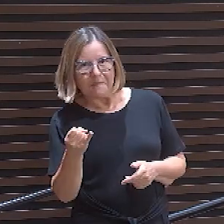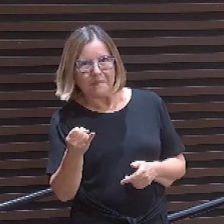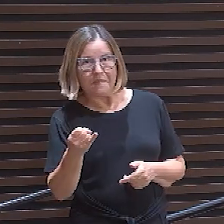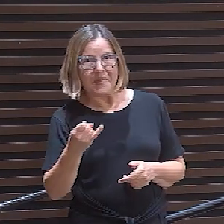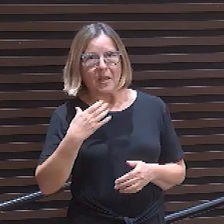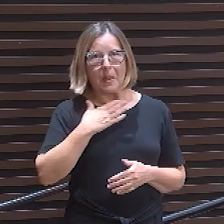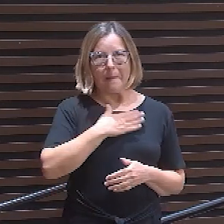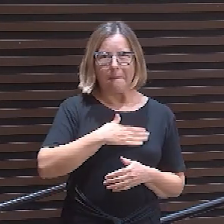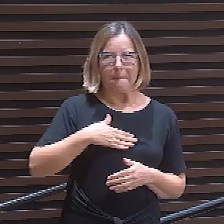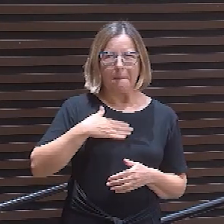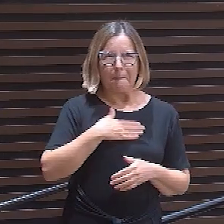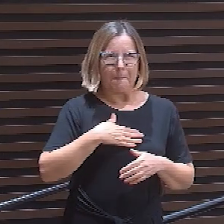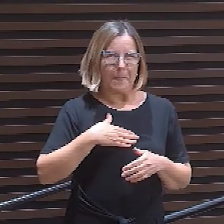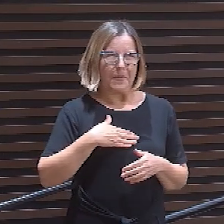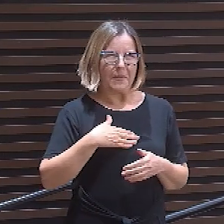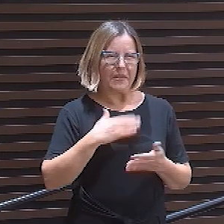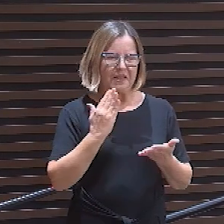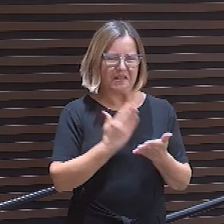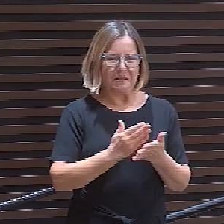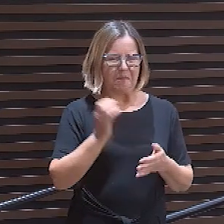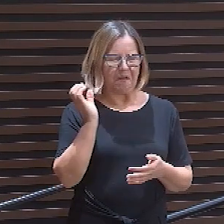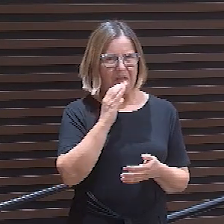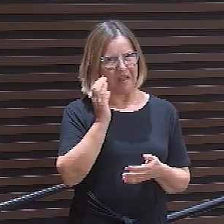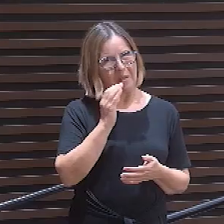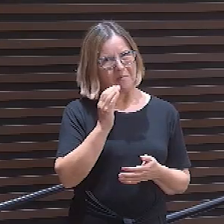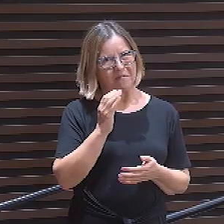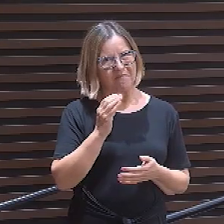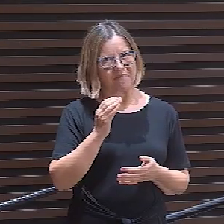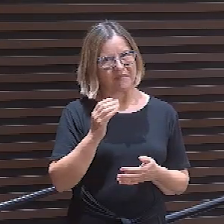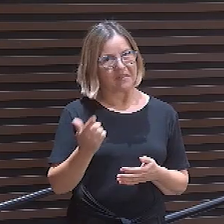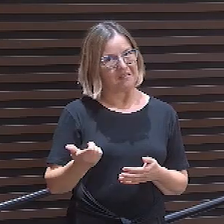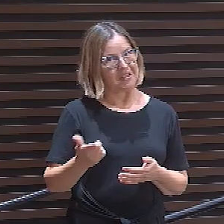prazeres transitórios do pecado.